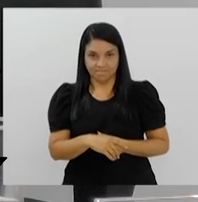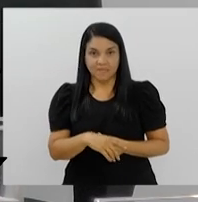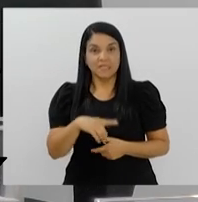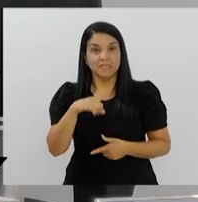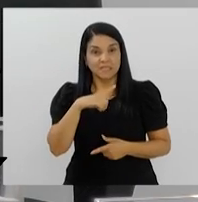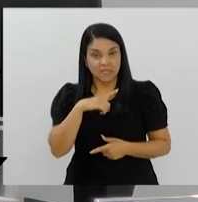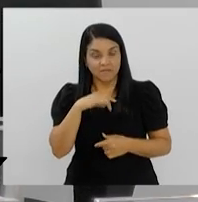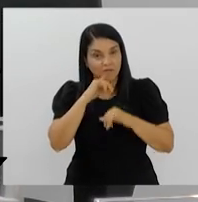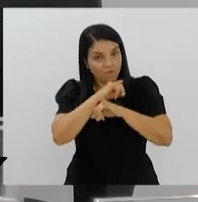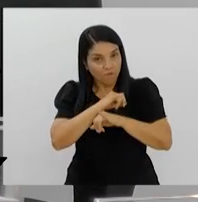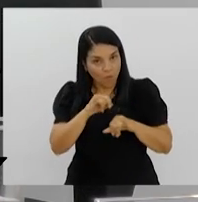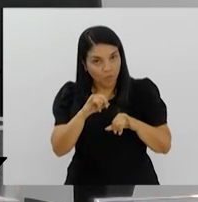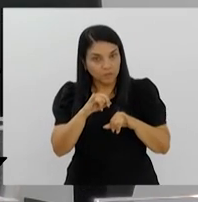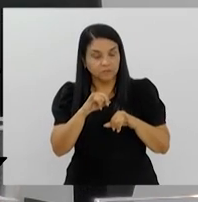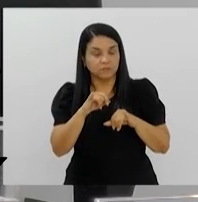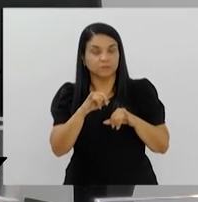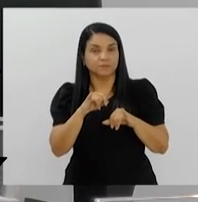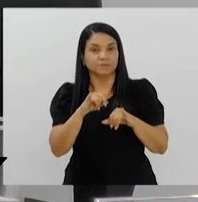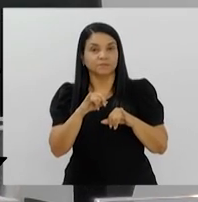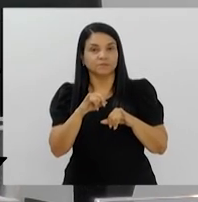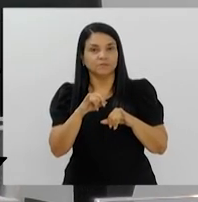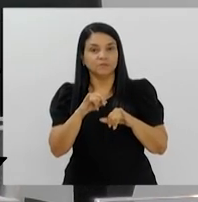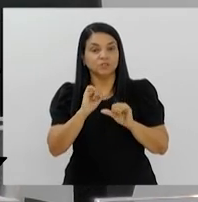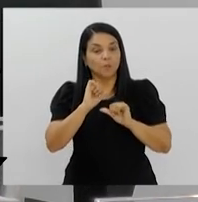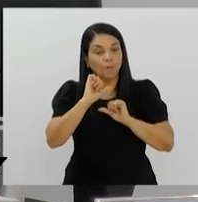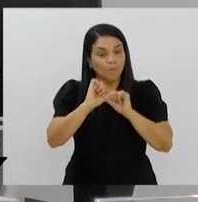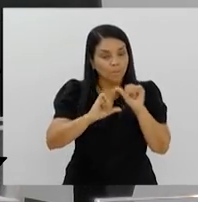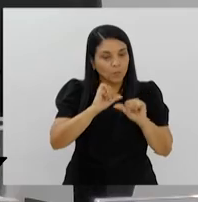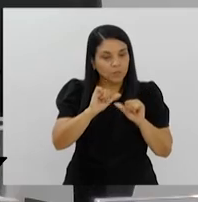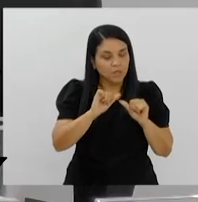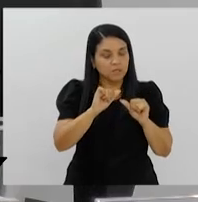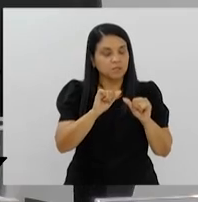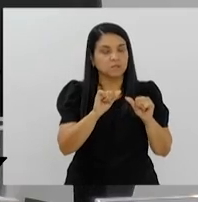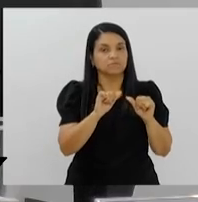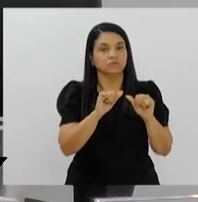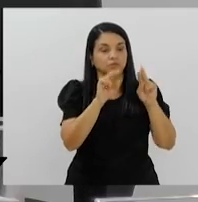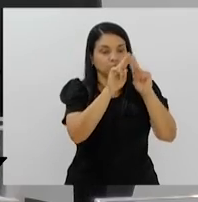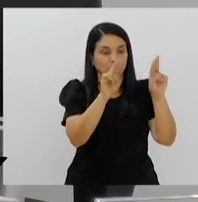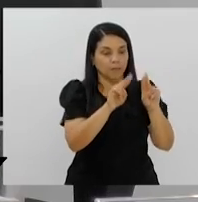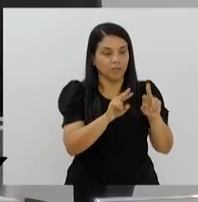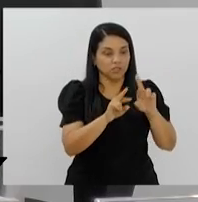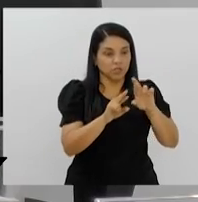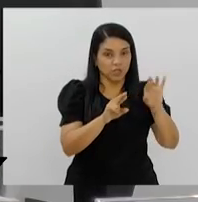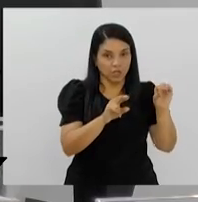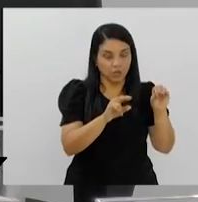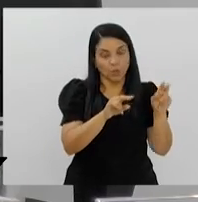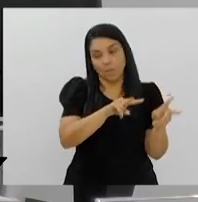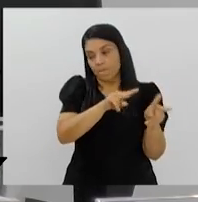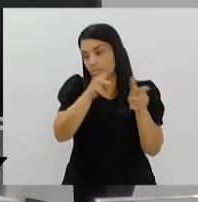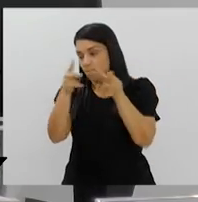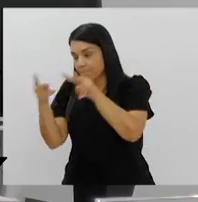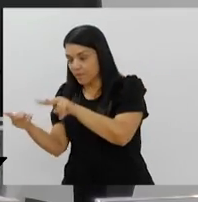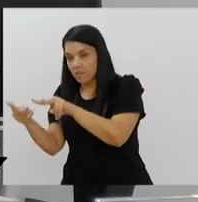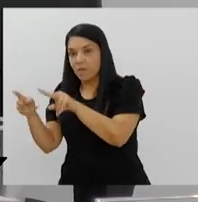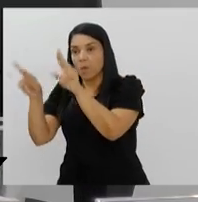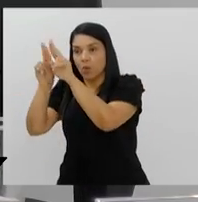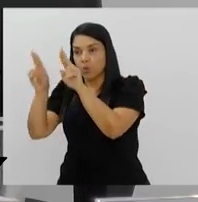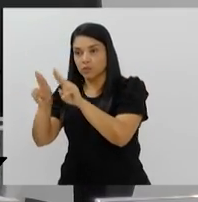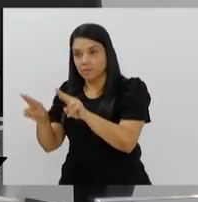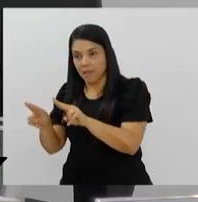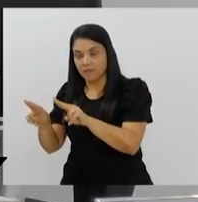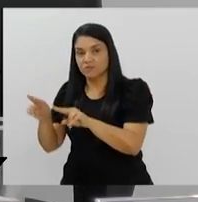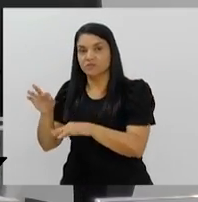comunicado de que forma de mudança de rede credenciada porque houve mudança de rede